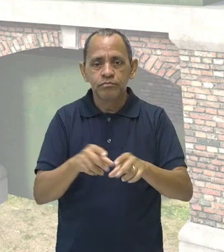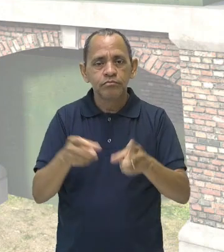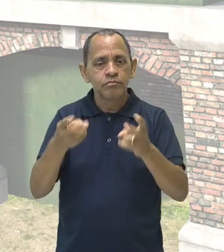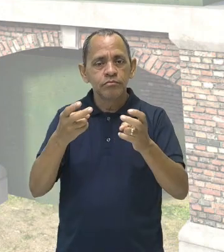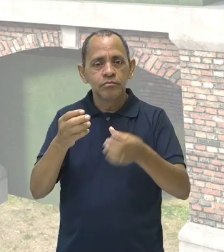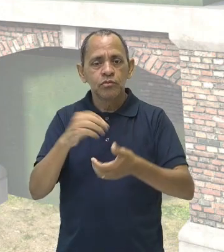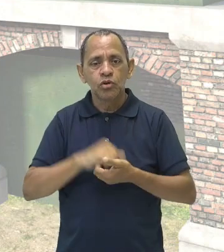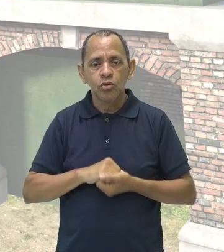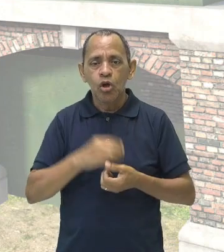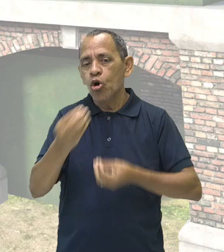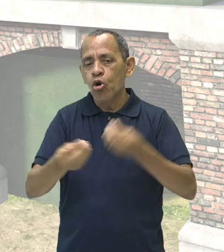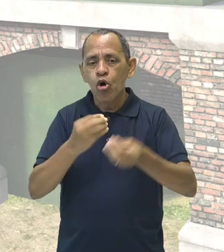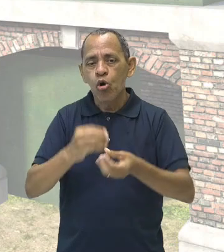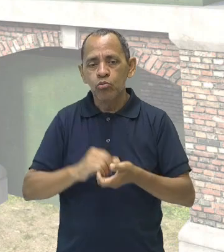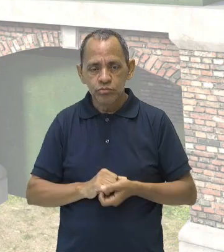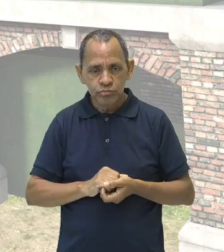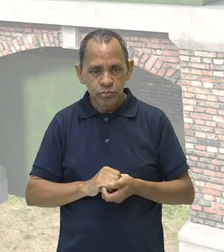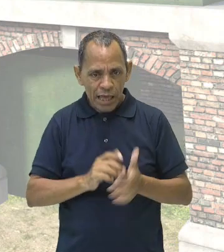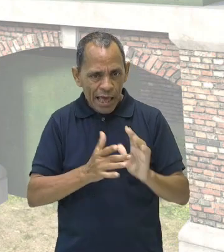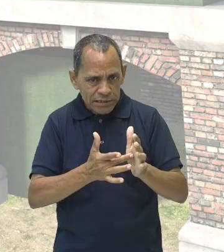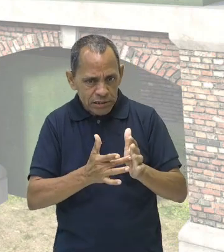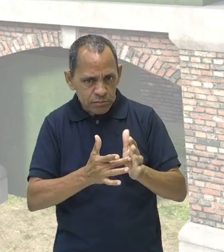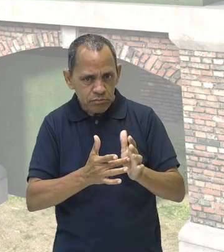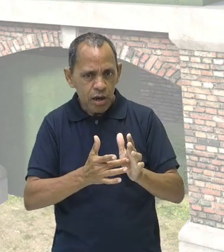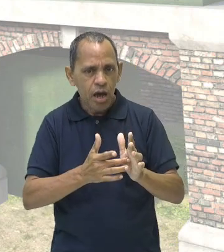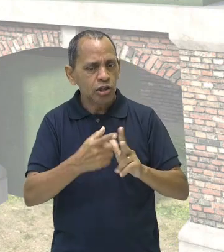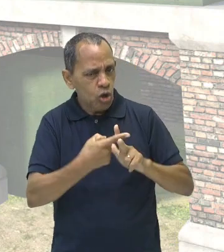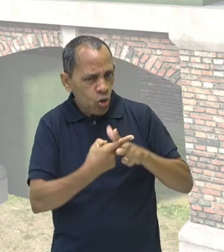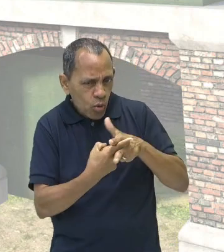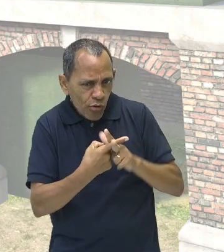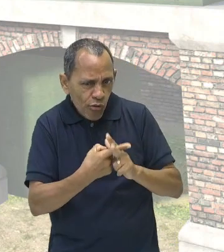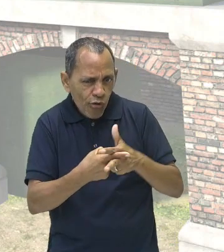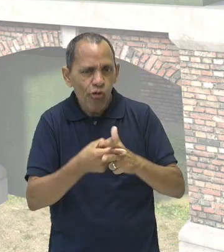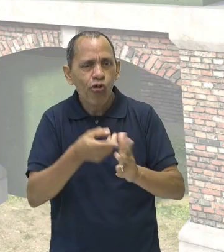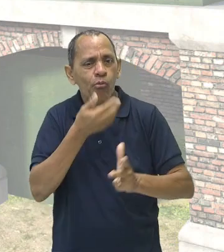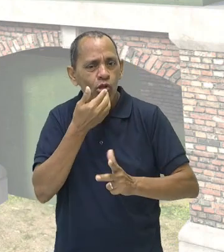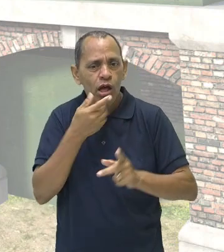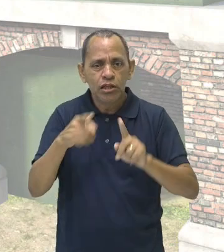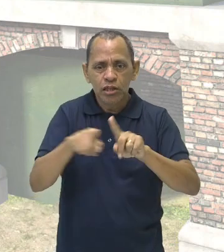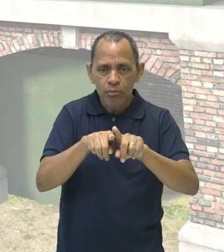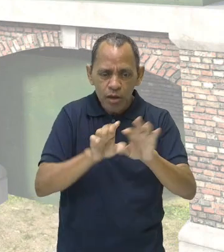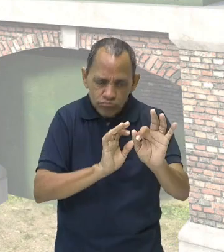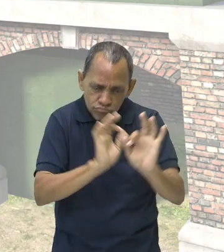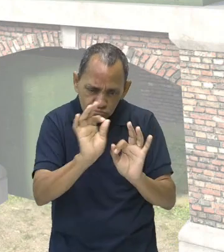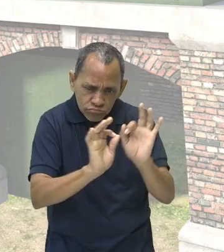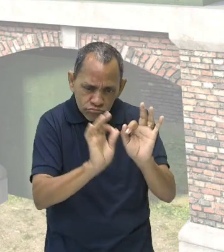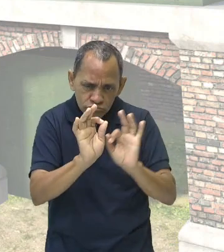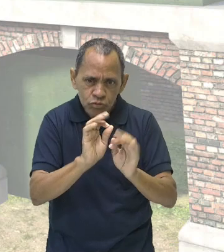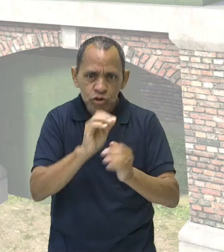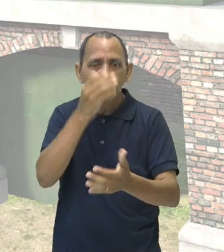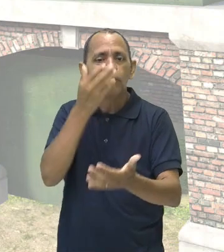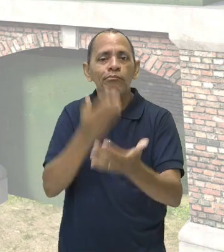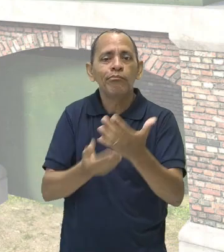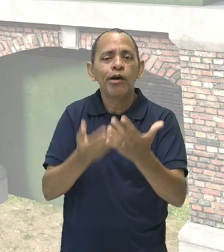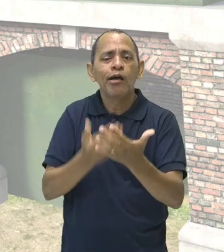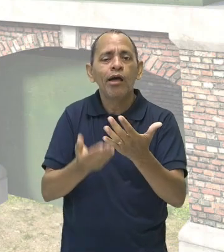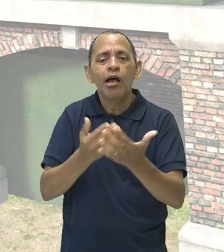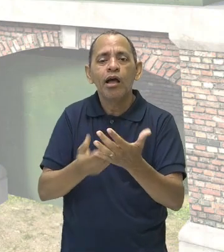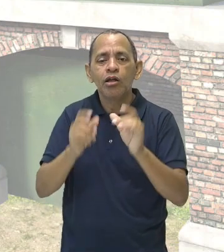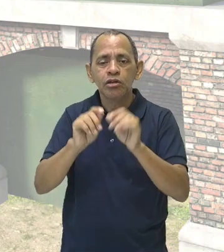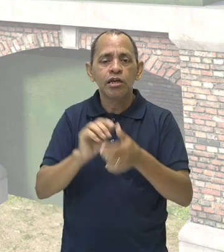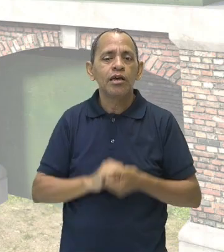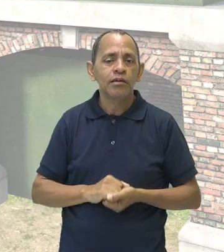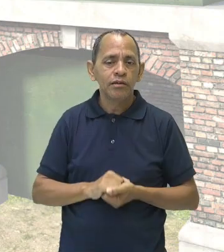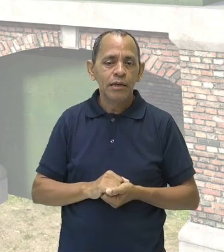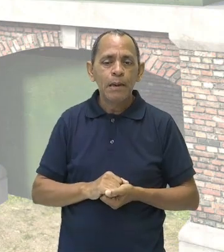em que essas máquinas elas são aprimoradas, vai se perdendo a necessidade de